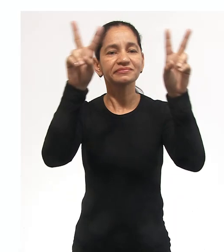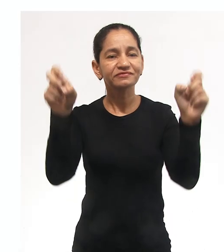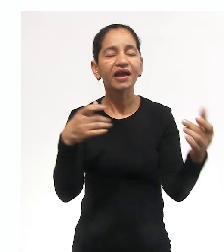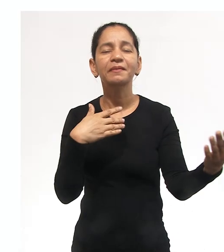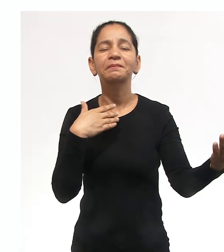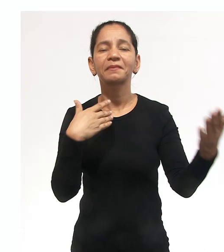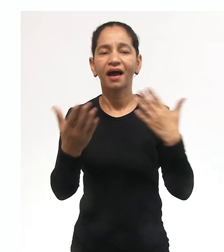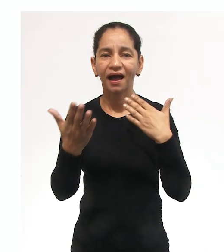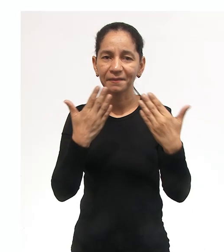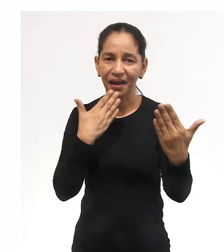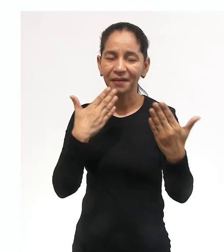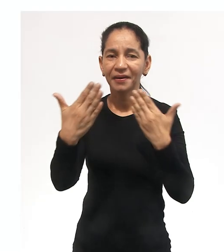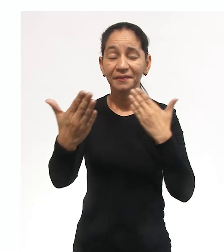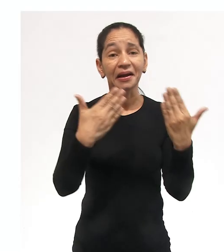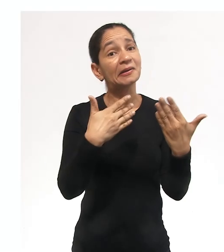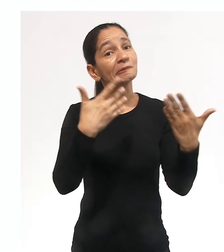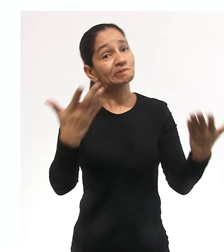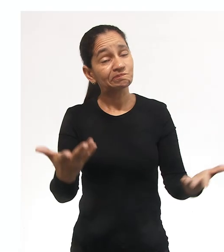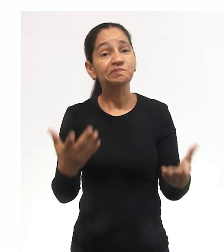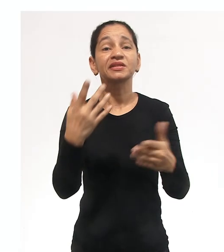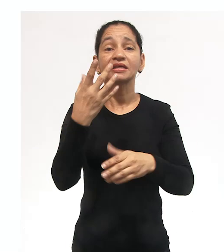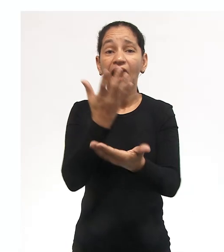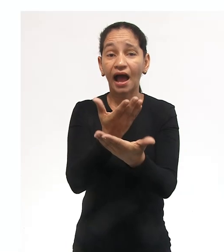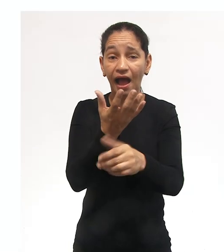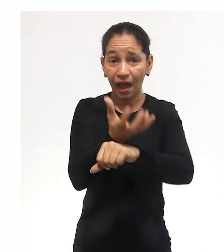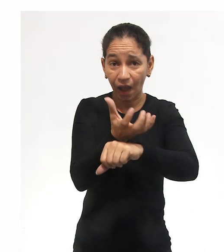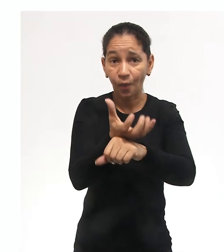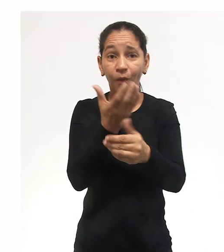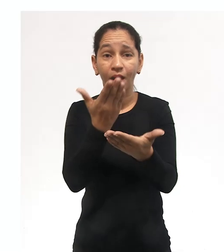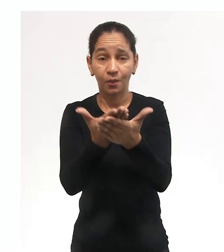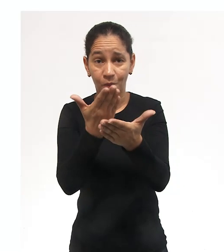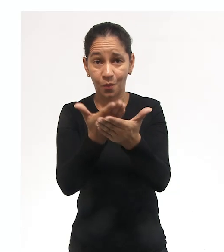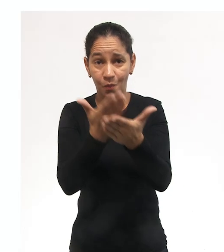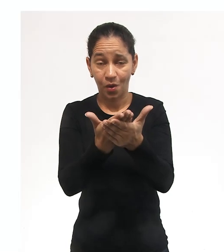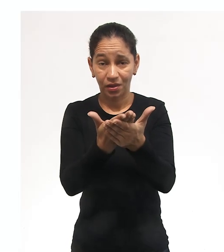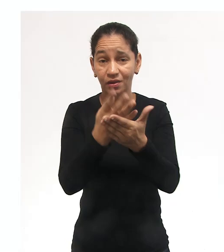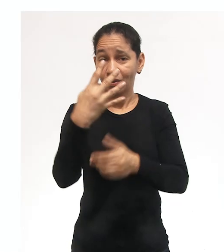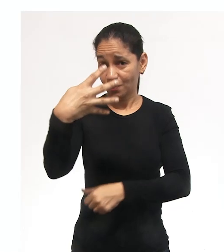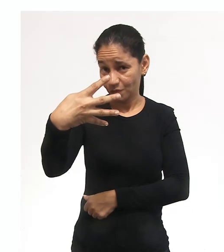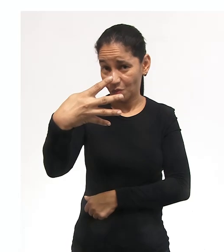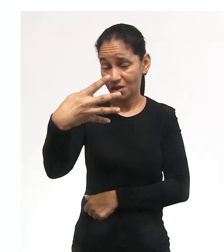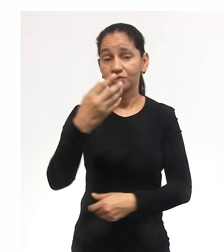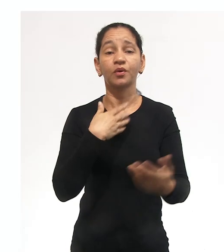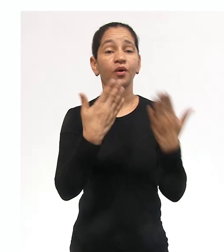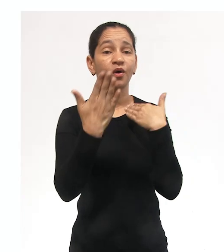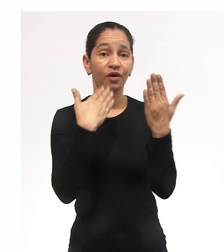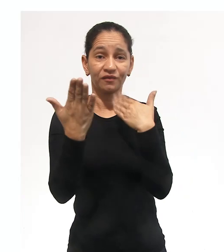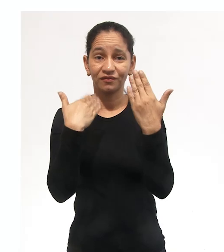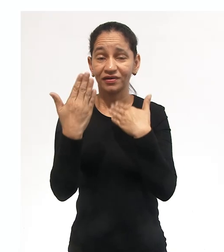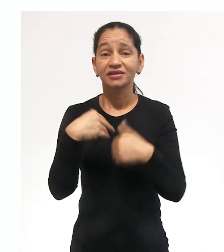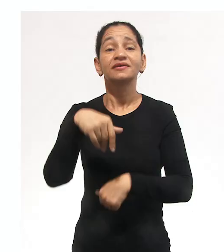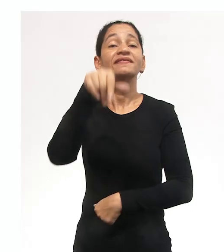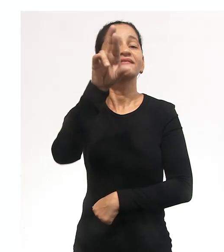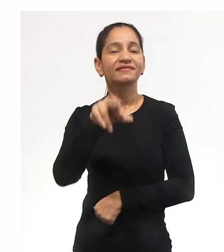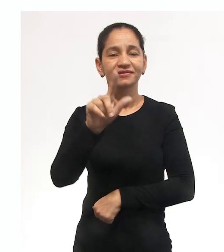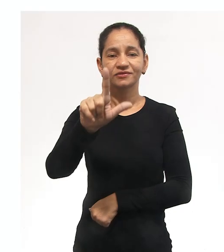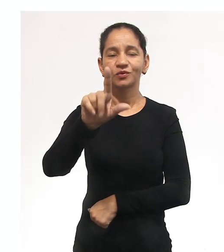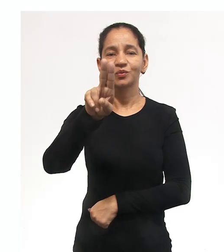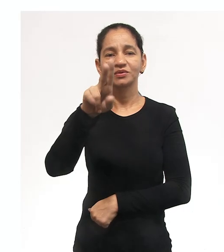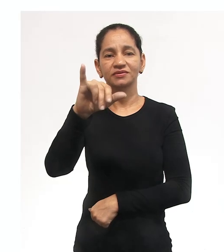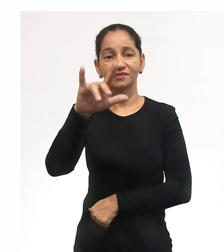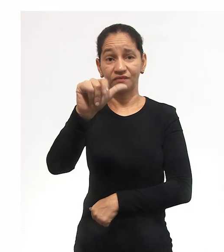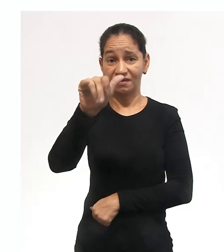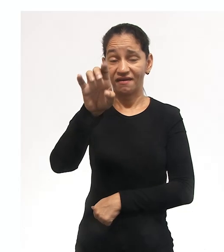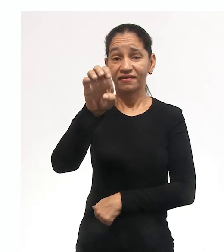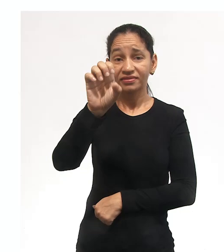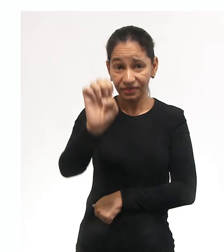conversar sobre esse ponto. E vamos finalizar a aula 4 com a conversa com a professora